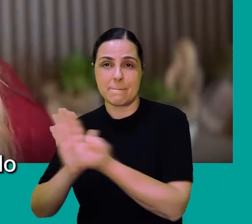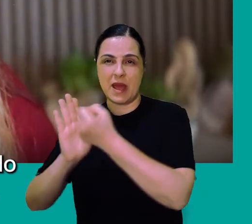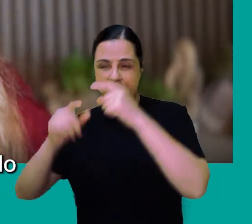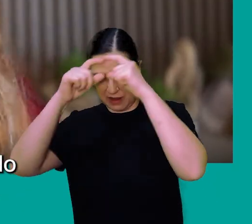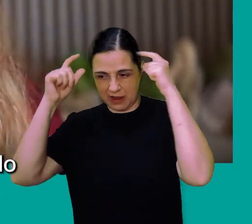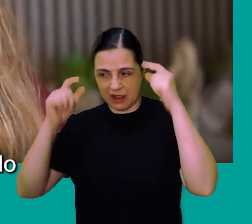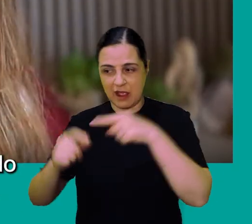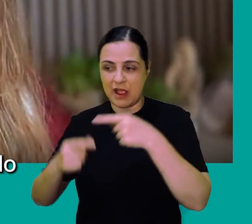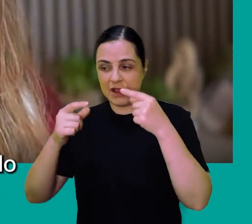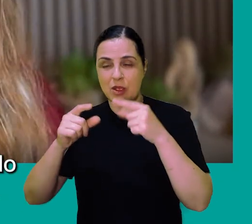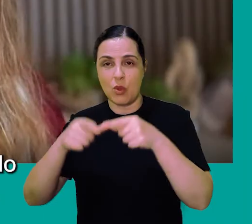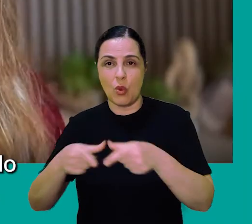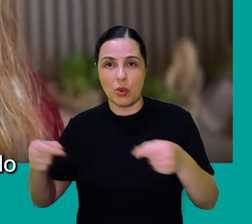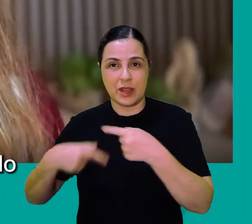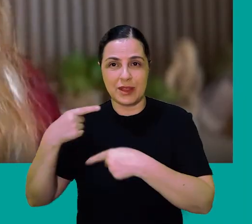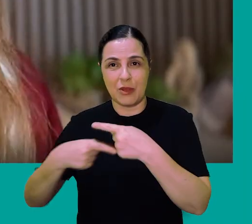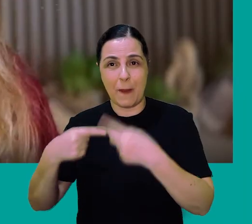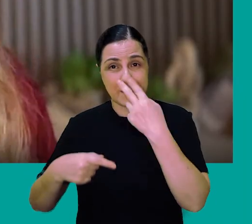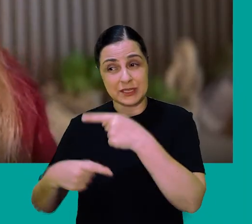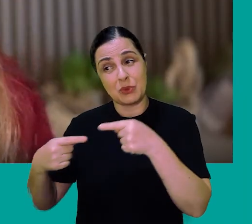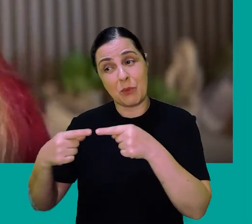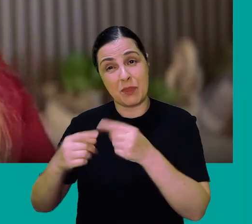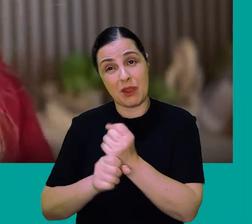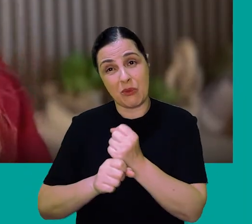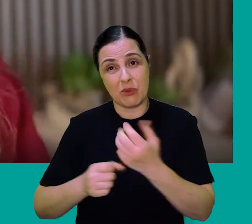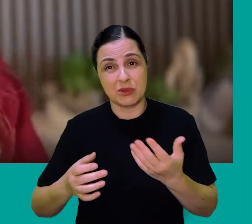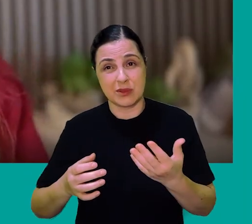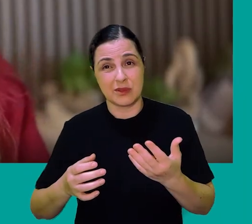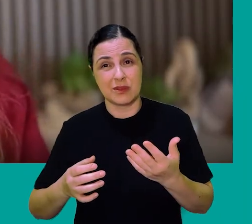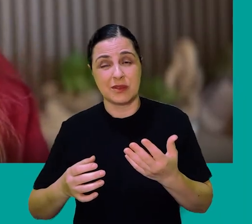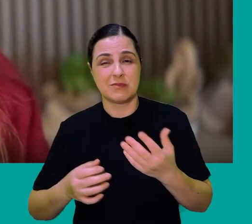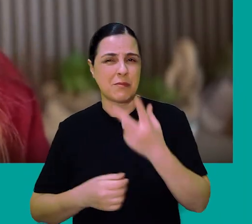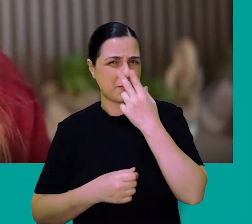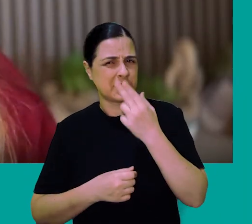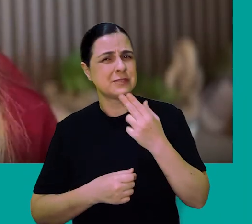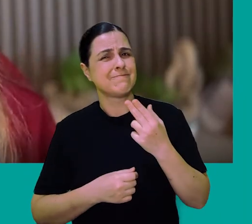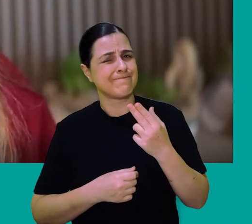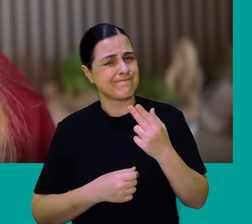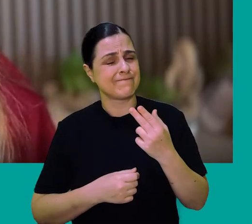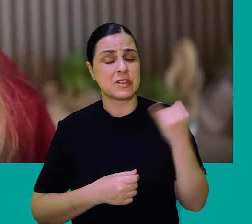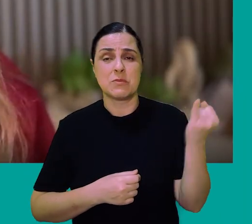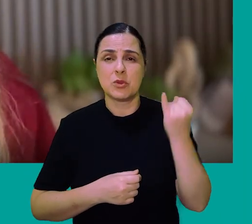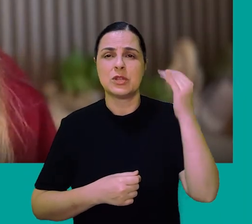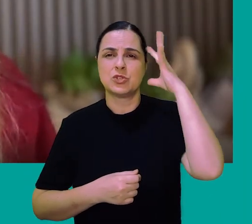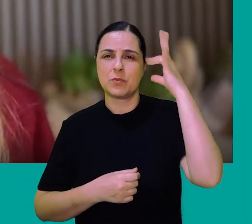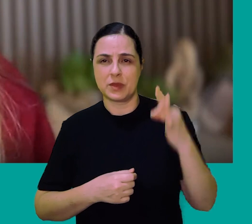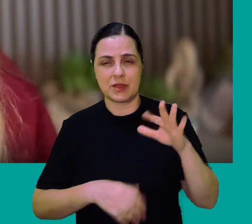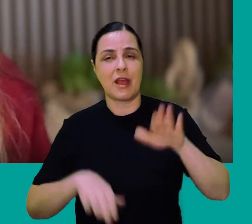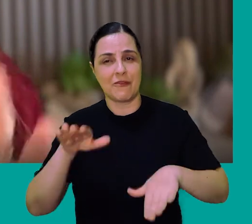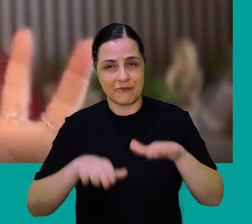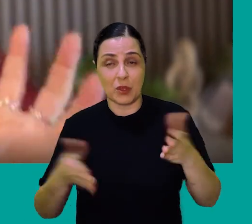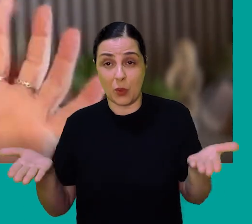fazendo porque é permitido no ambiente. Mas o que é muito importante a gente entender é que existem